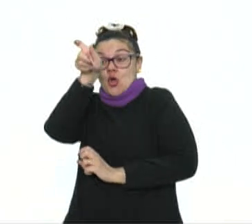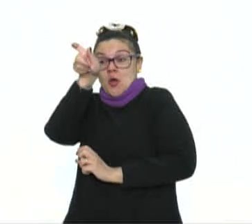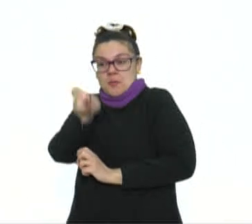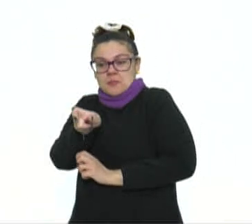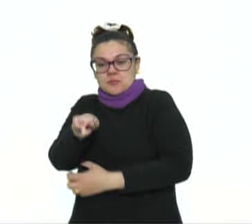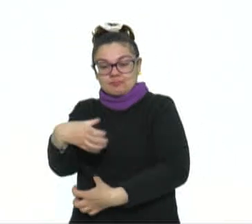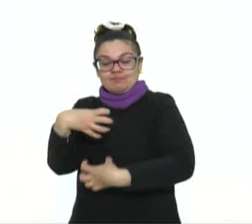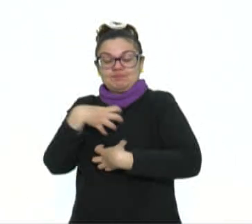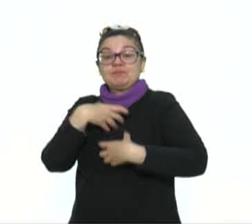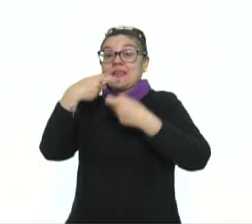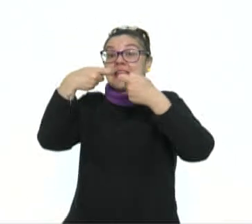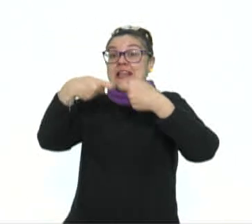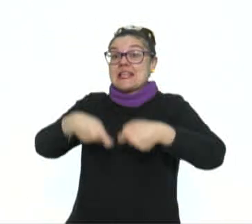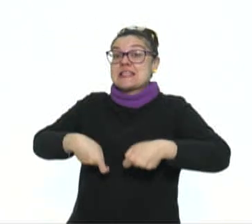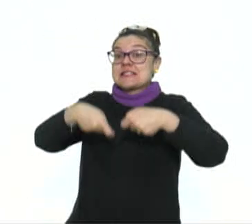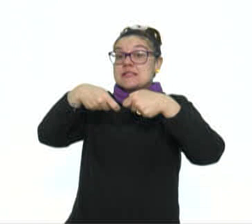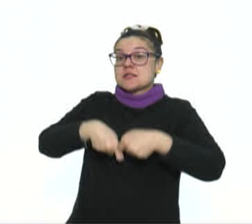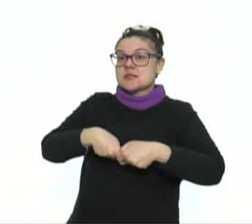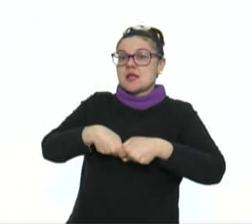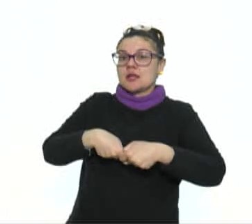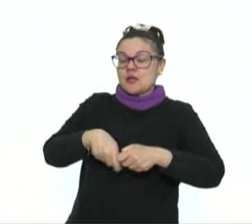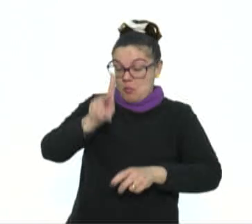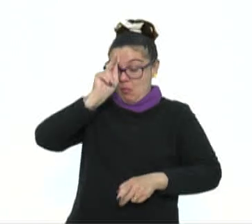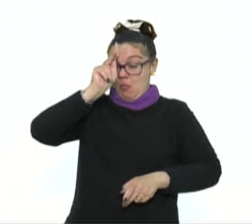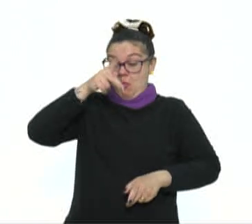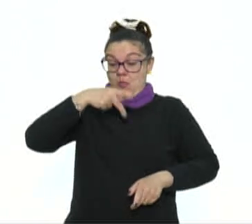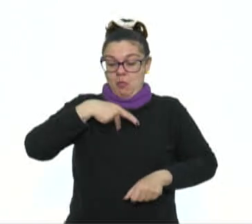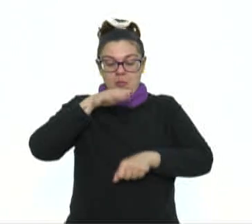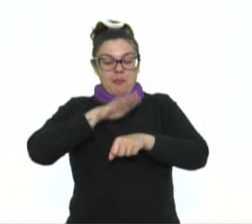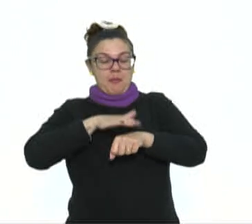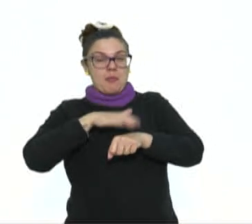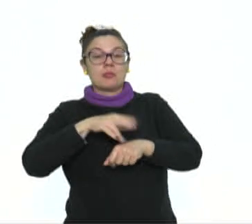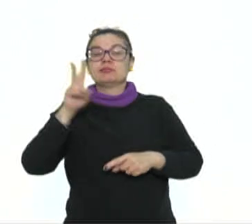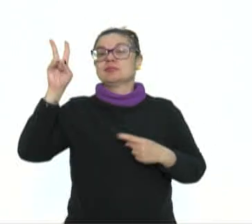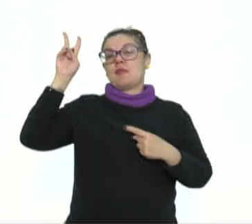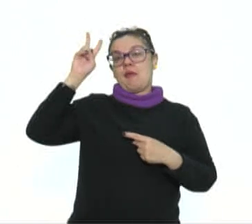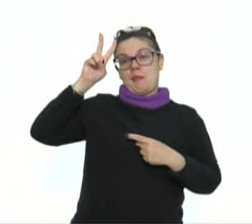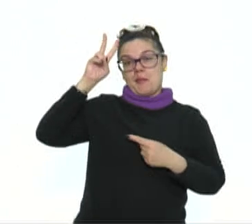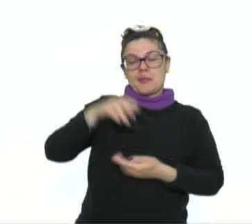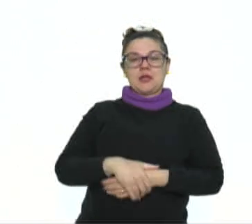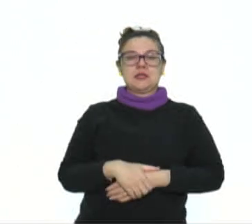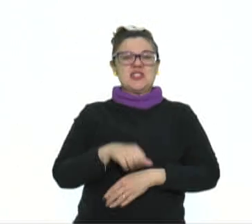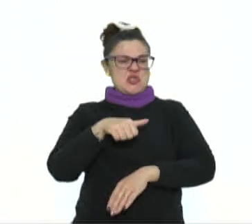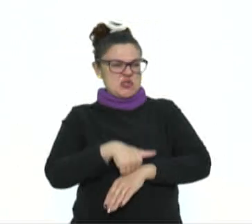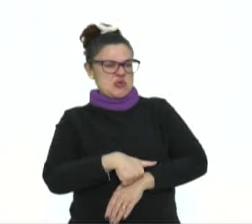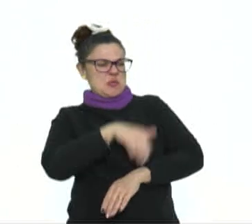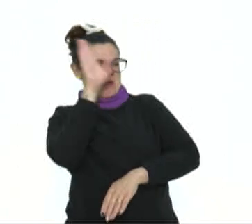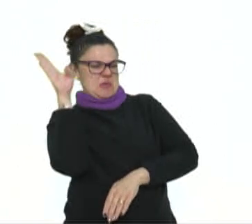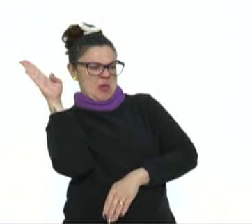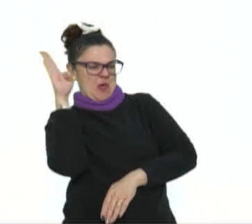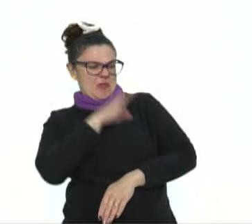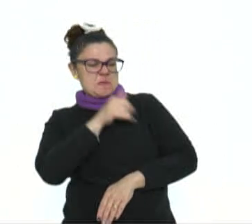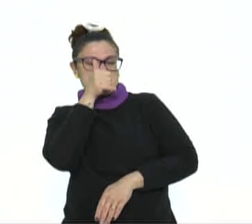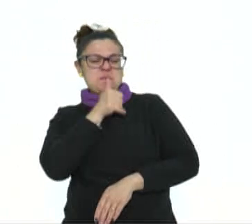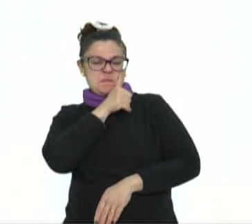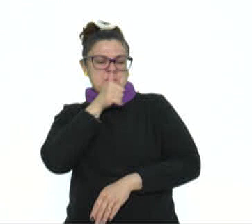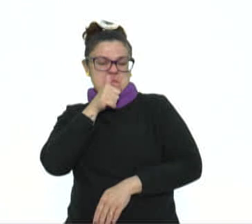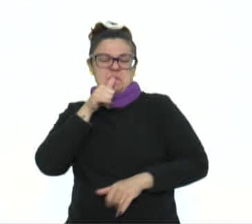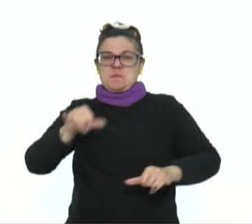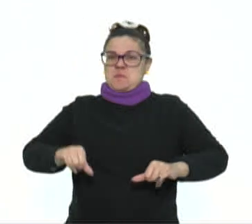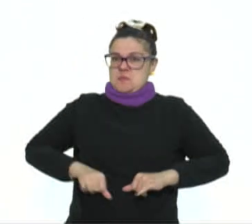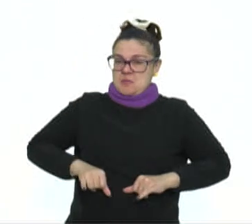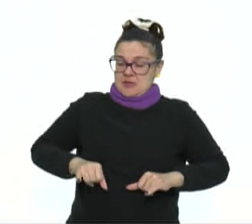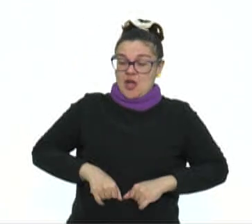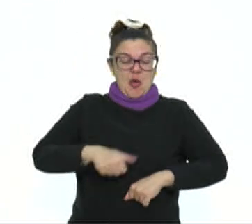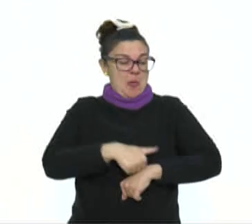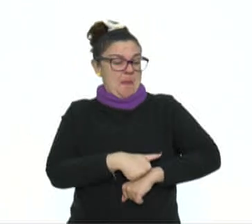a necessidade de criar em si uma memória. Os mais horrendos sacrifícios e penhores,